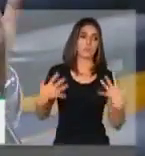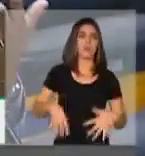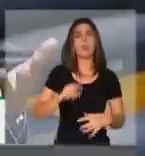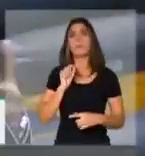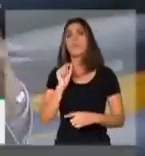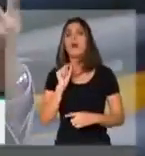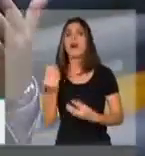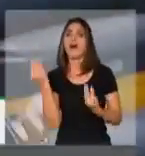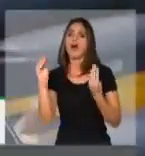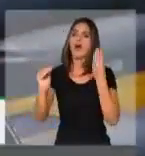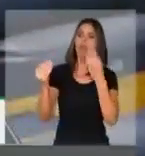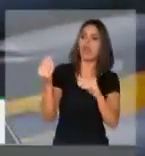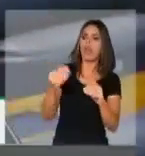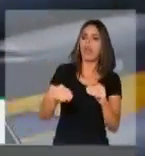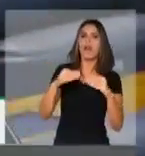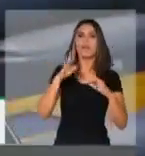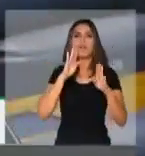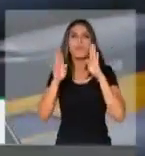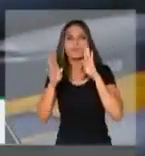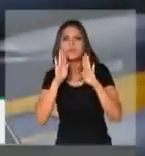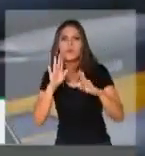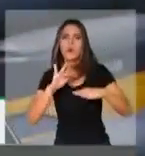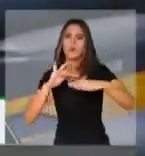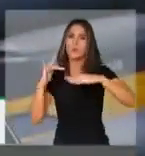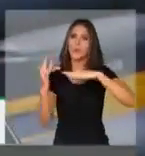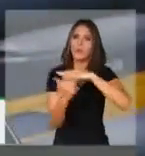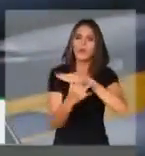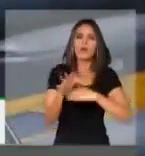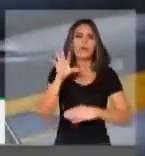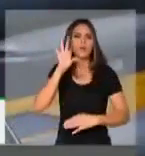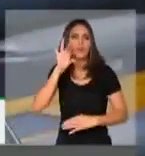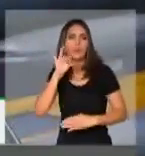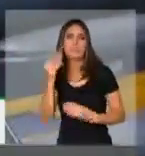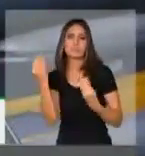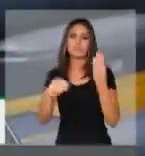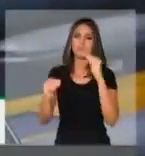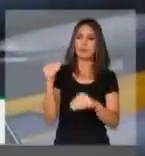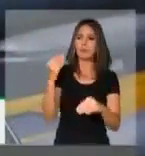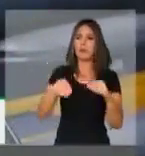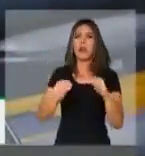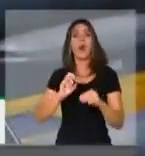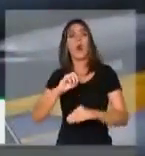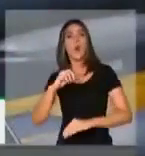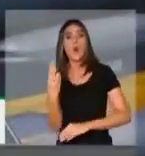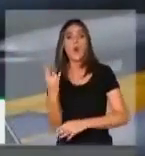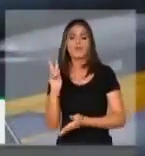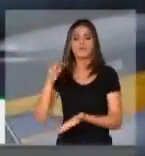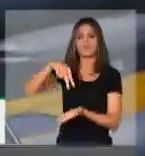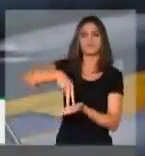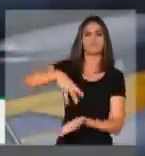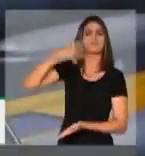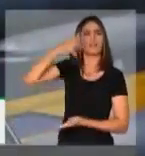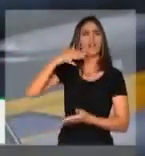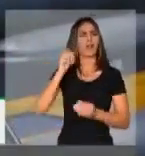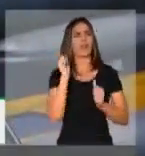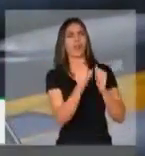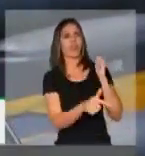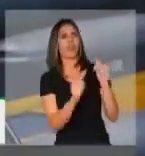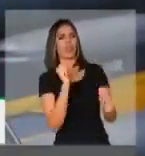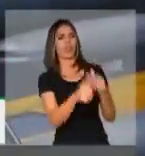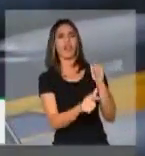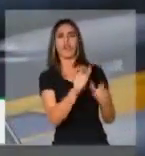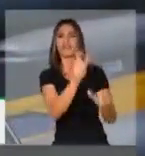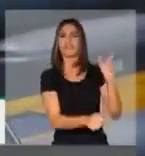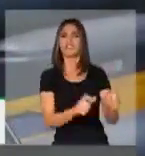que colocam nos seus twitters, que colocam nas suas palavras, que vão à tribuna desmerecer os nossos deputados. Nós